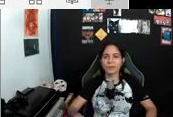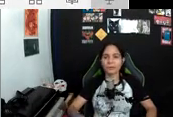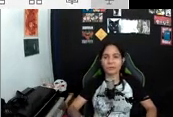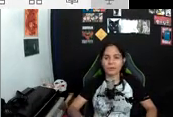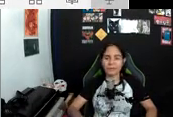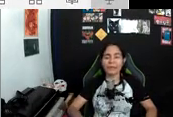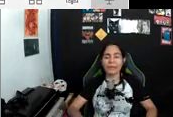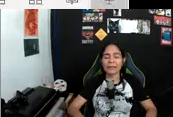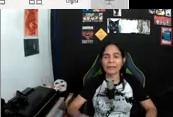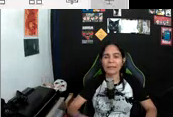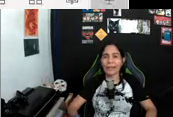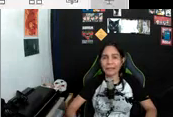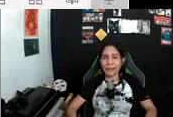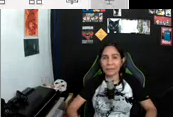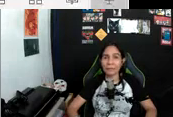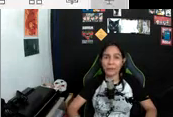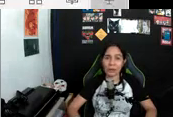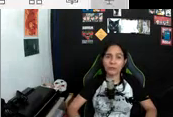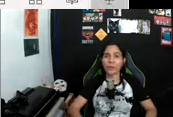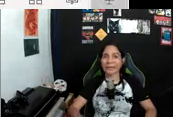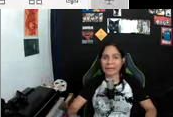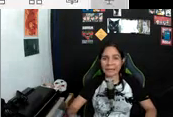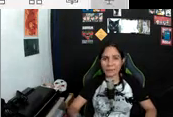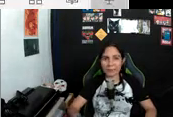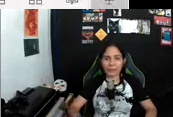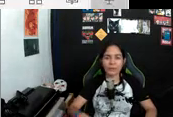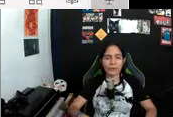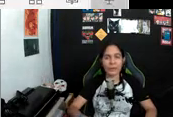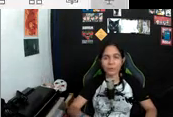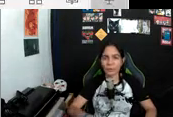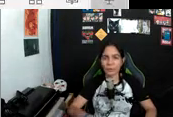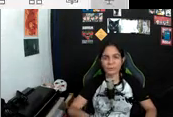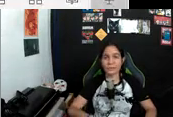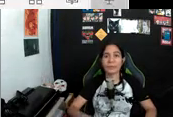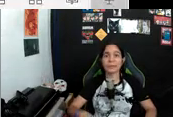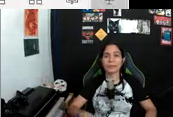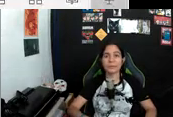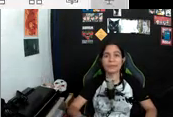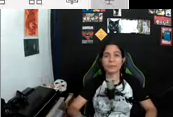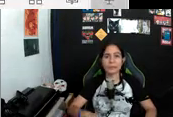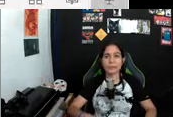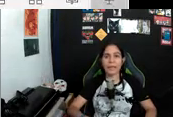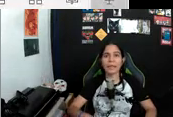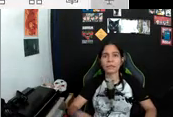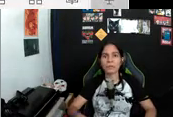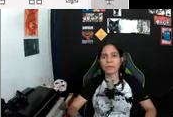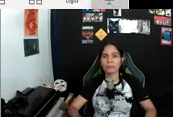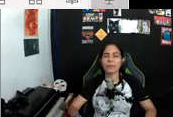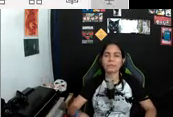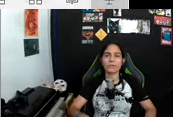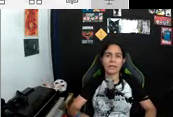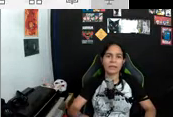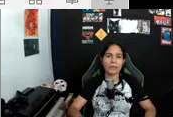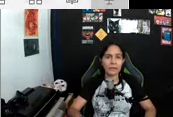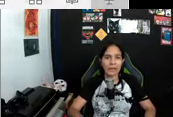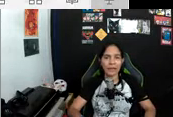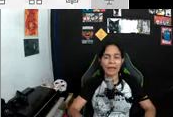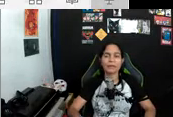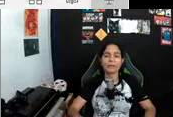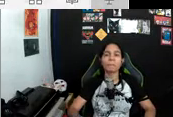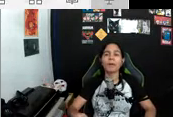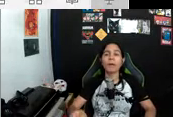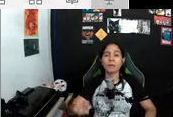não pode fazer, né, nada errado. Não, sua equipe também não pode fazer. E principalmente se você tem o conhecimento de que